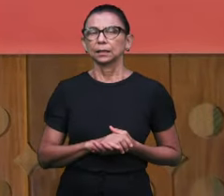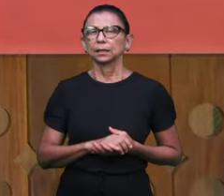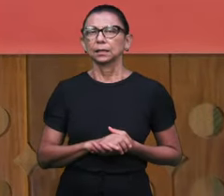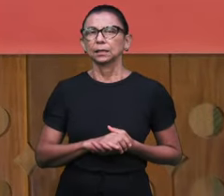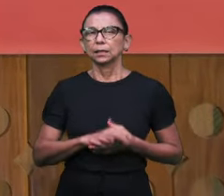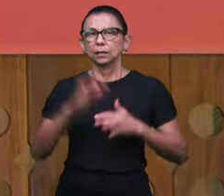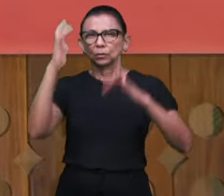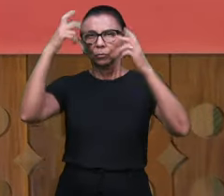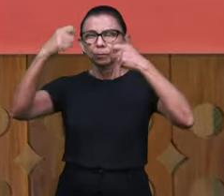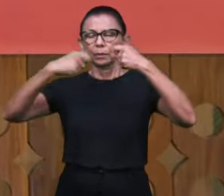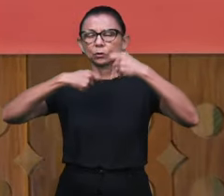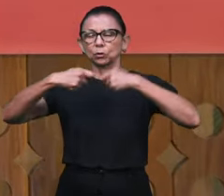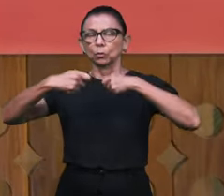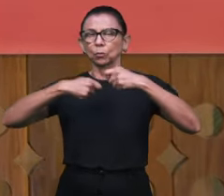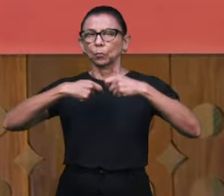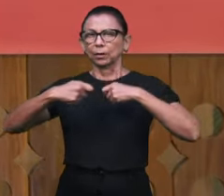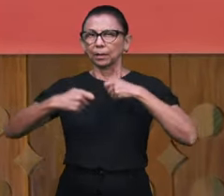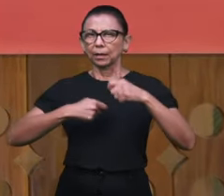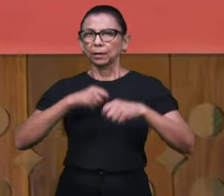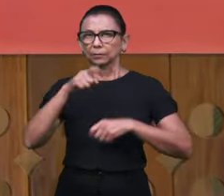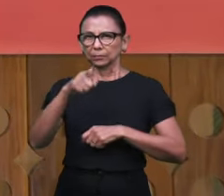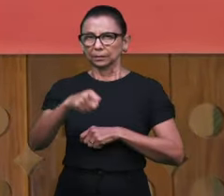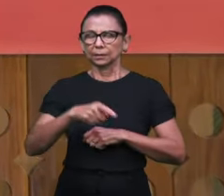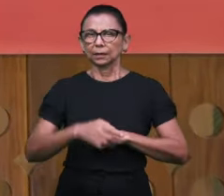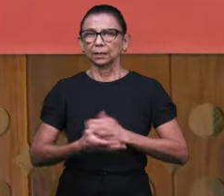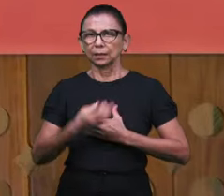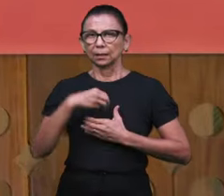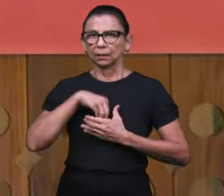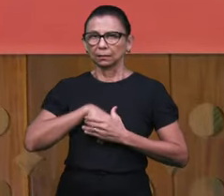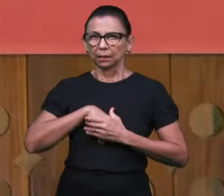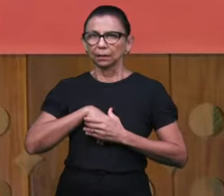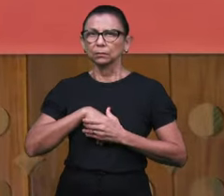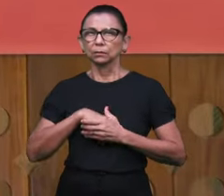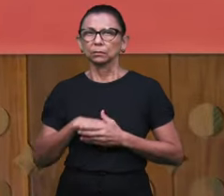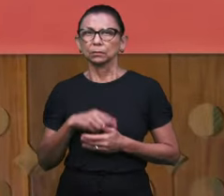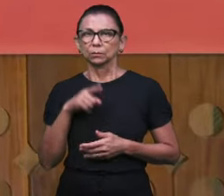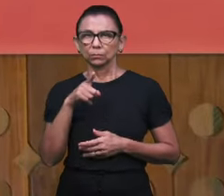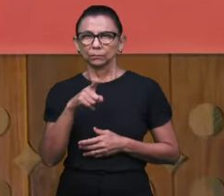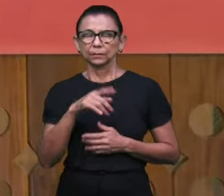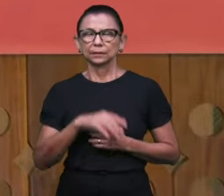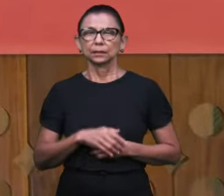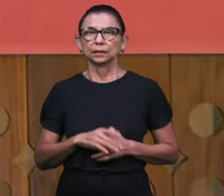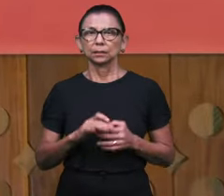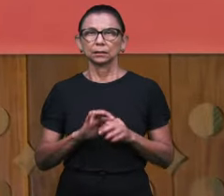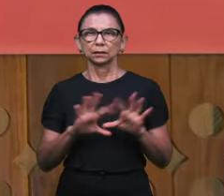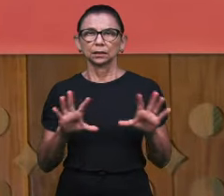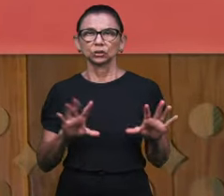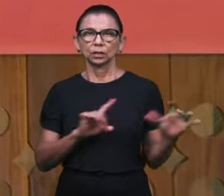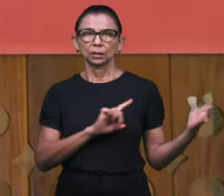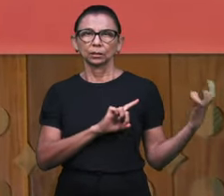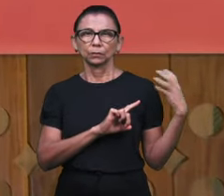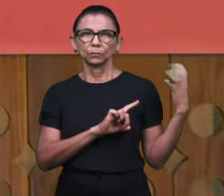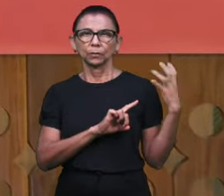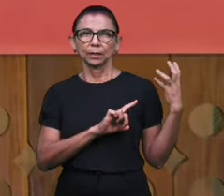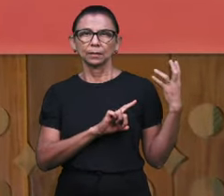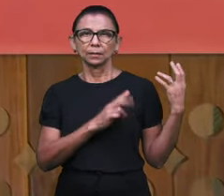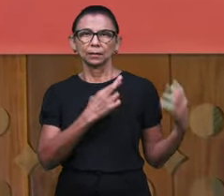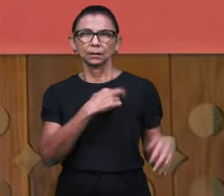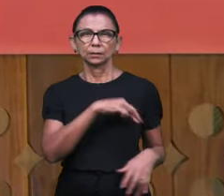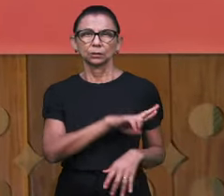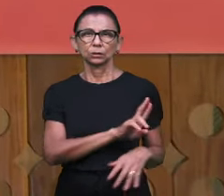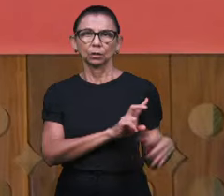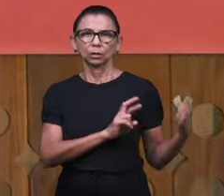acusam aí fora, dos nossos inimigos, que não entendem nada, os amalequitas, alguns, né, que